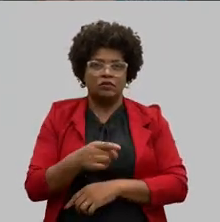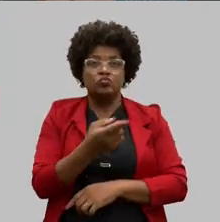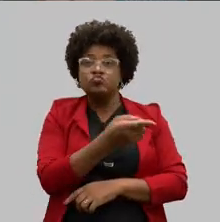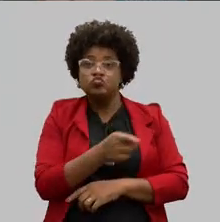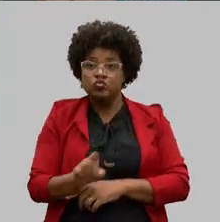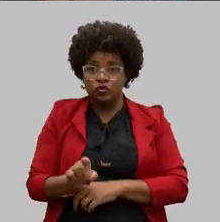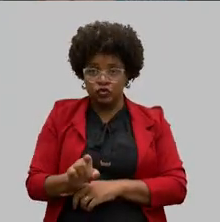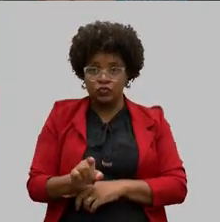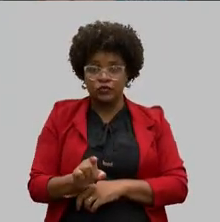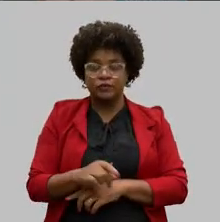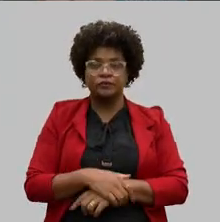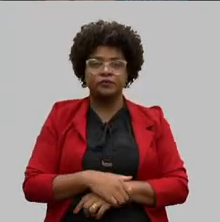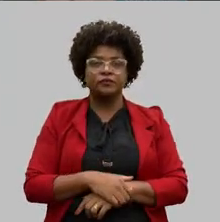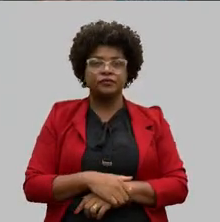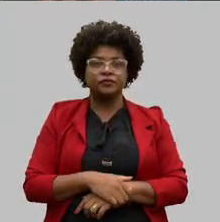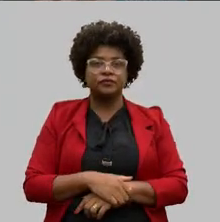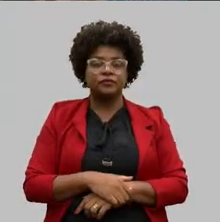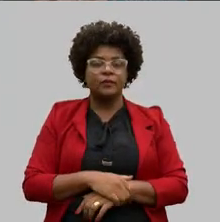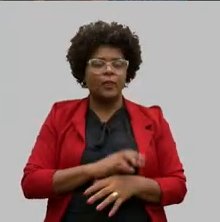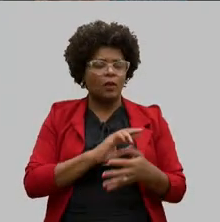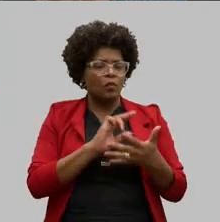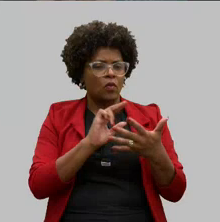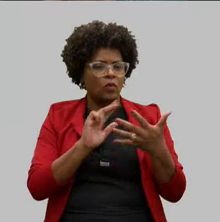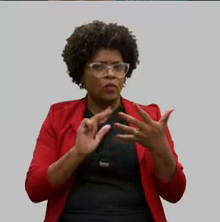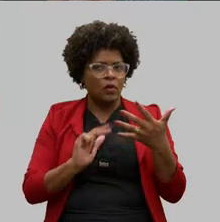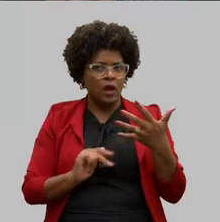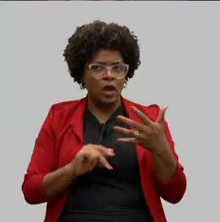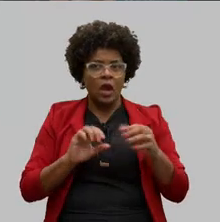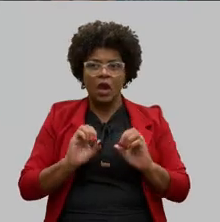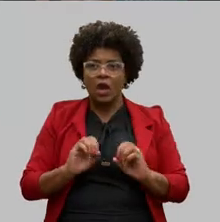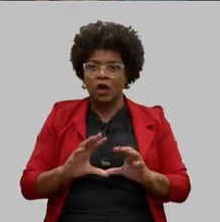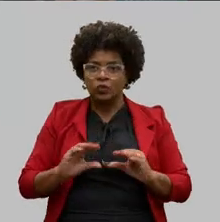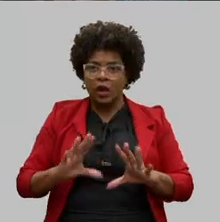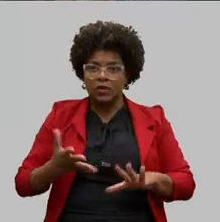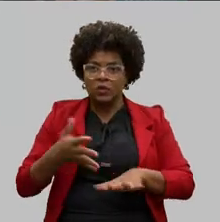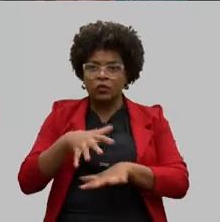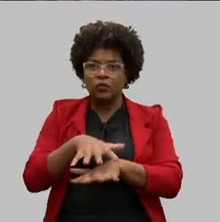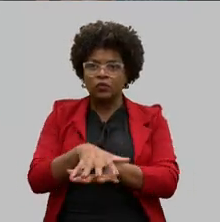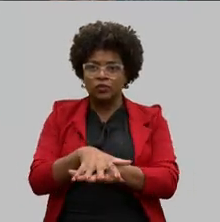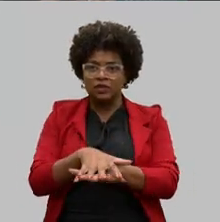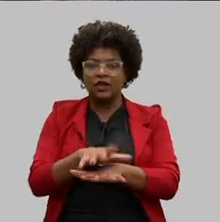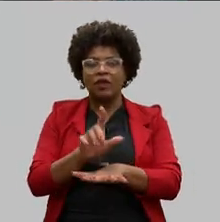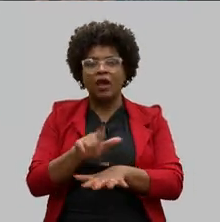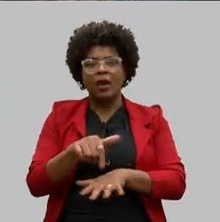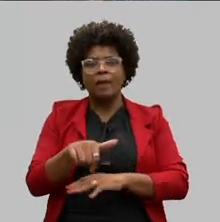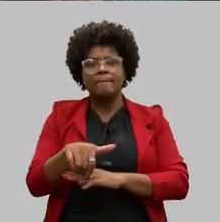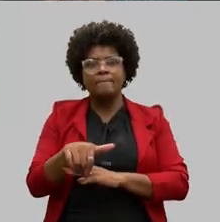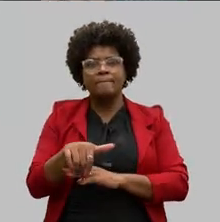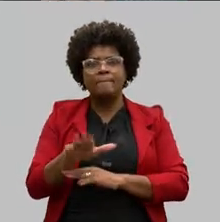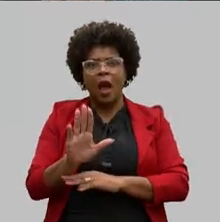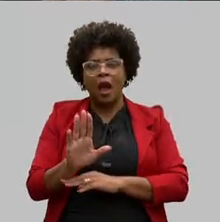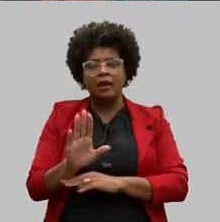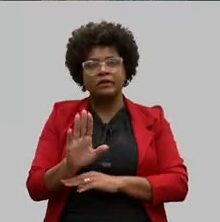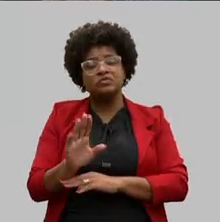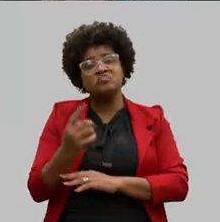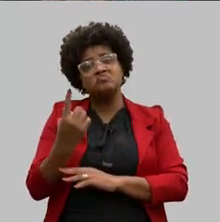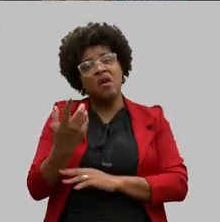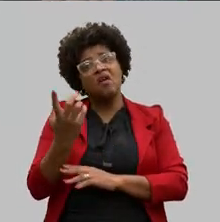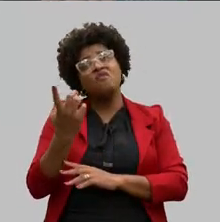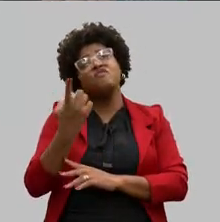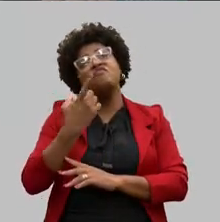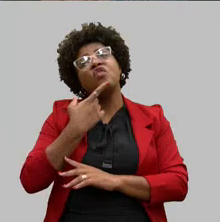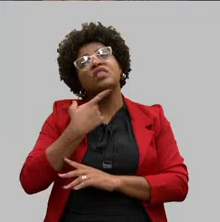e muitos em muitos casos a educação inclusiva é muito mais uma intenção do que